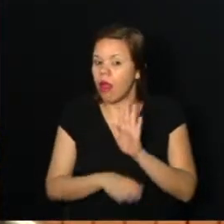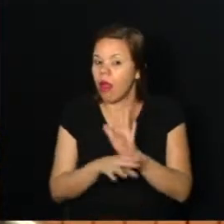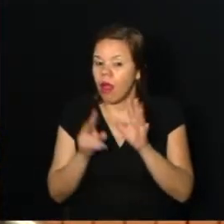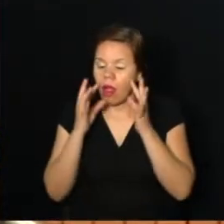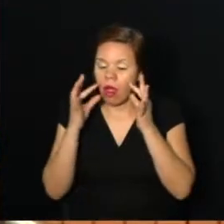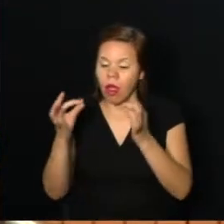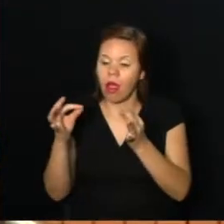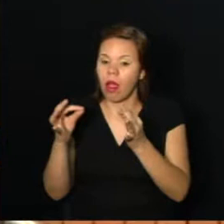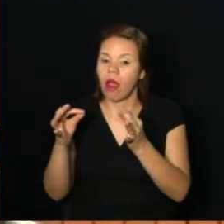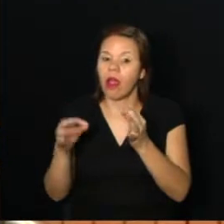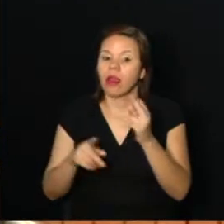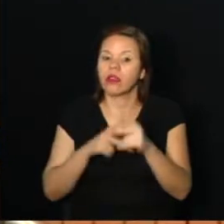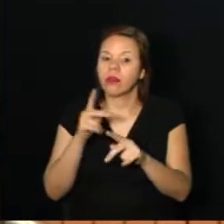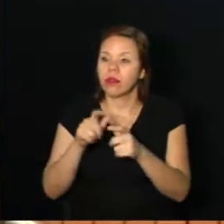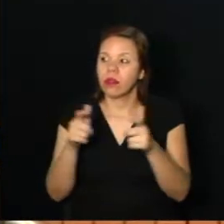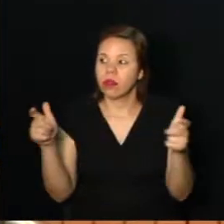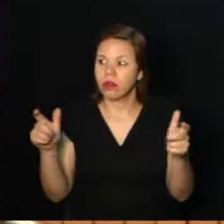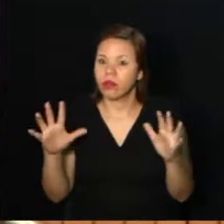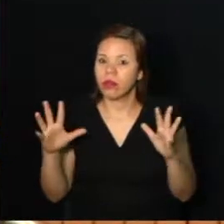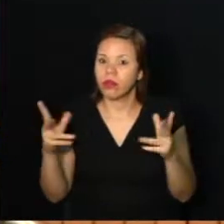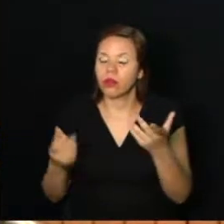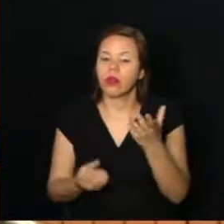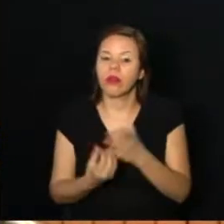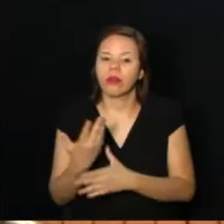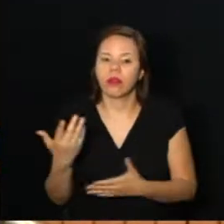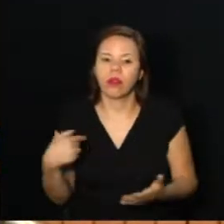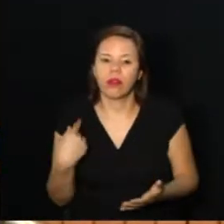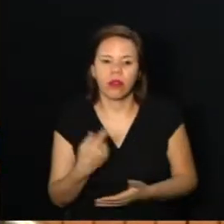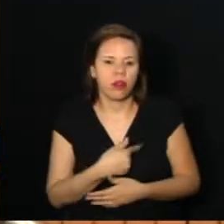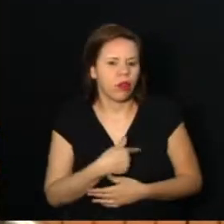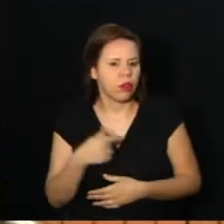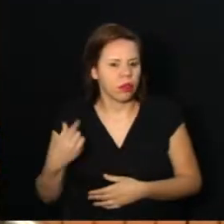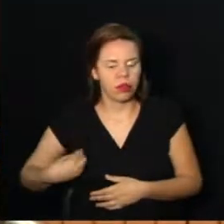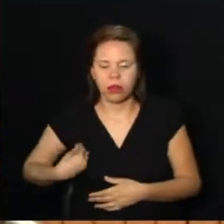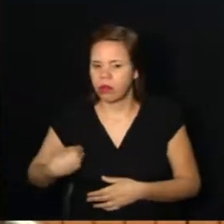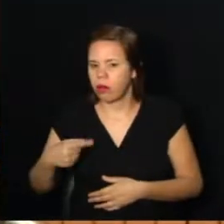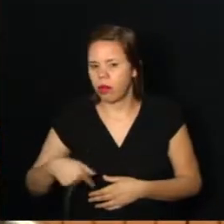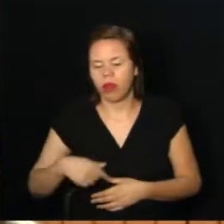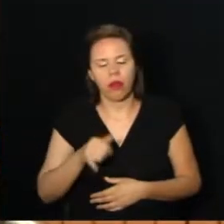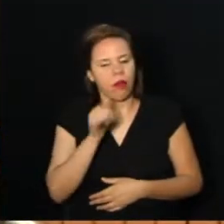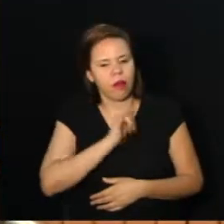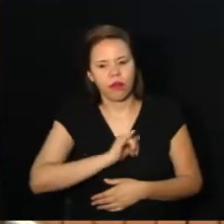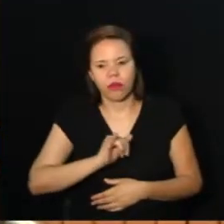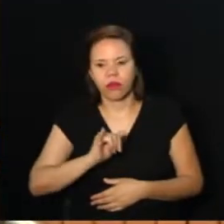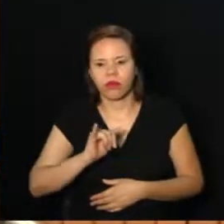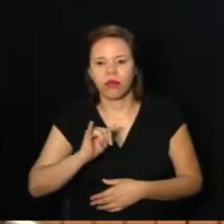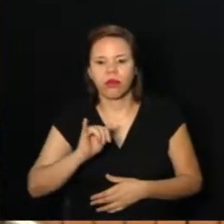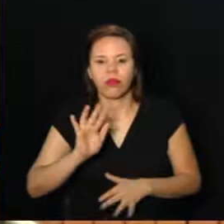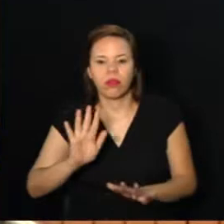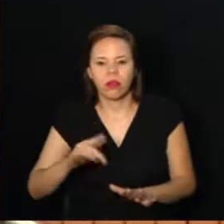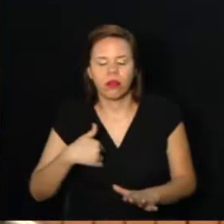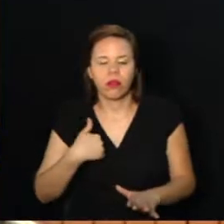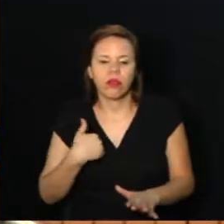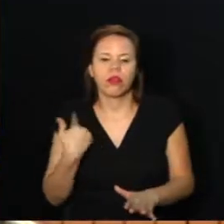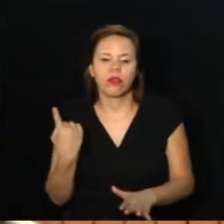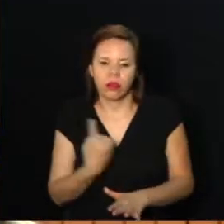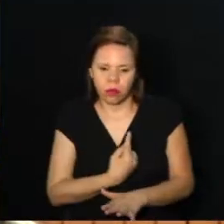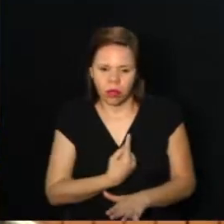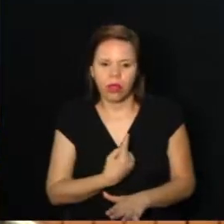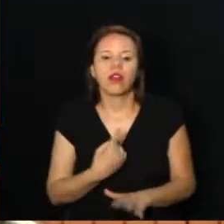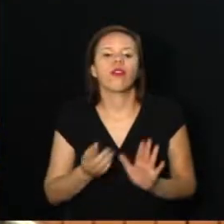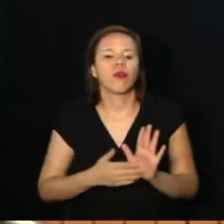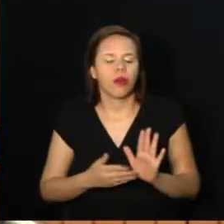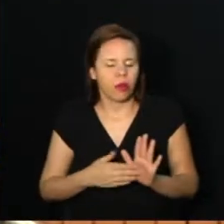de uma maneira mais macro as coisas. Então, nós não estamos aqui por acaso e também não estamos aqui em vão. Então, quando a